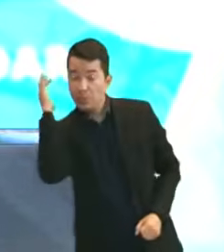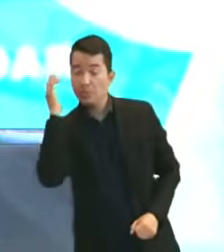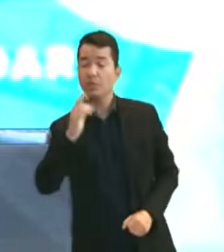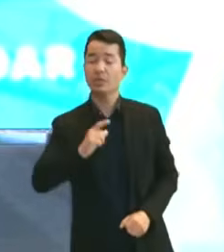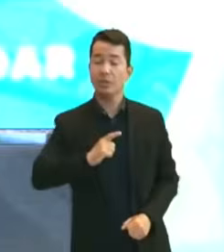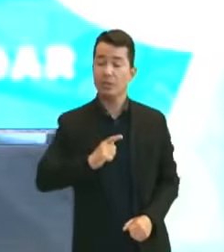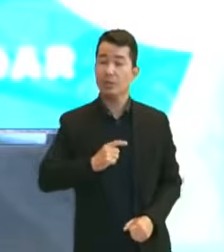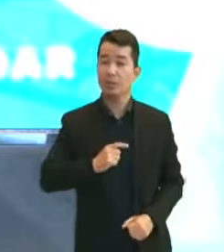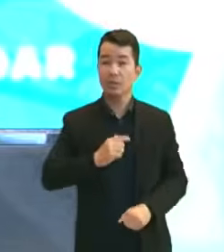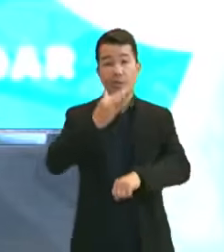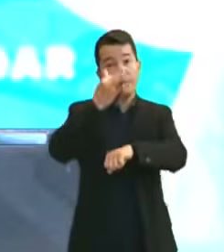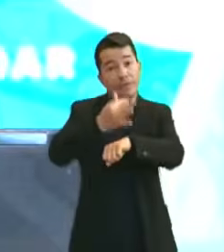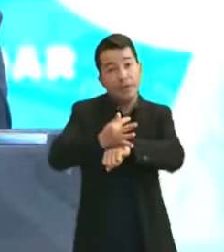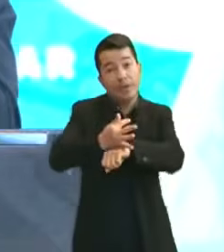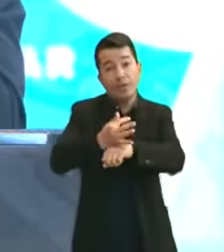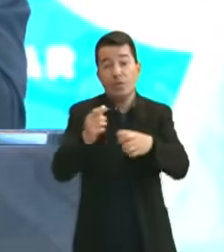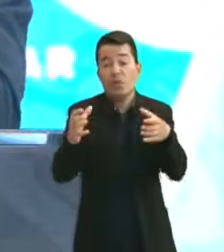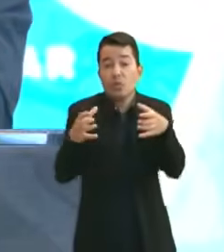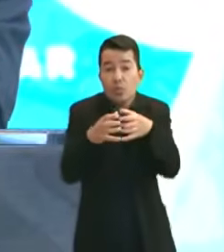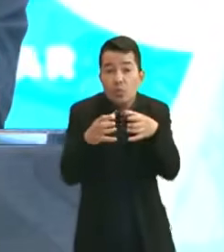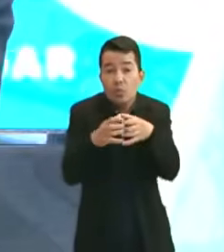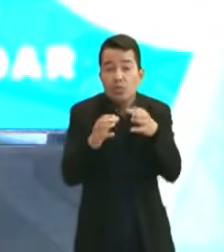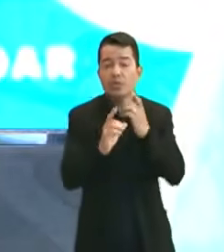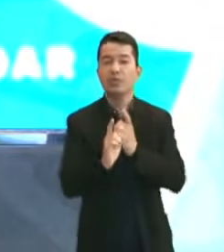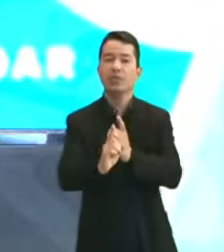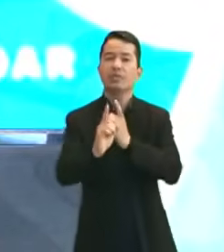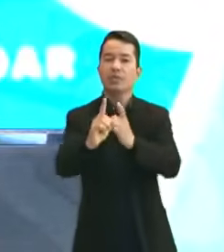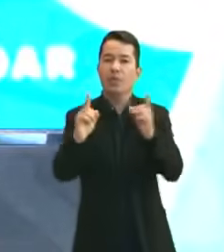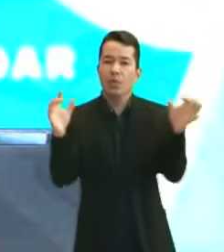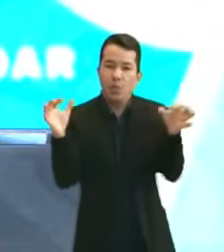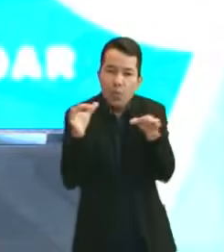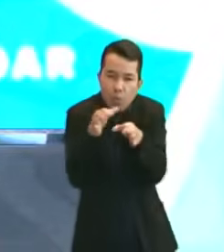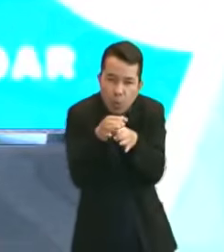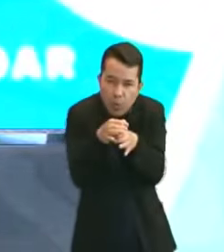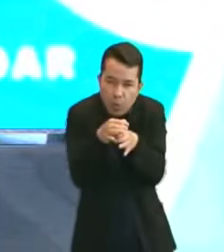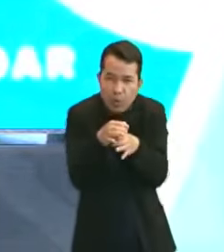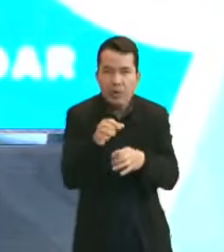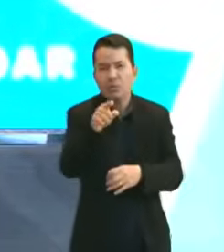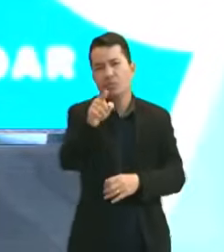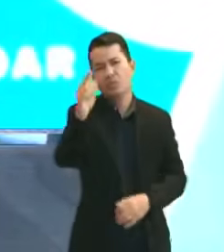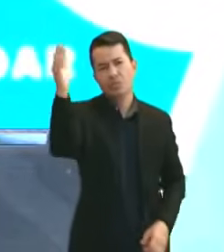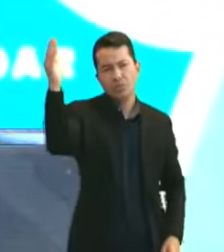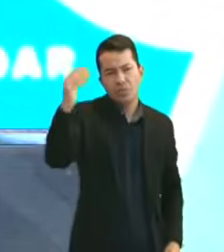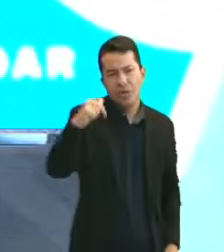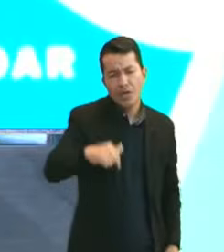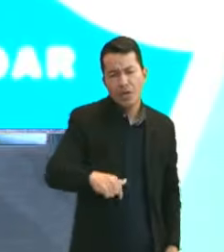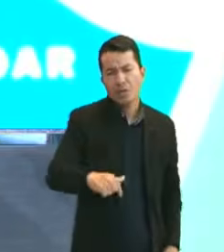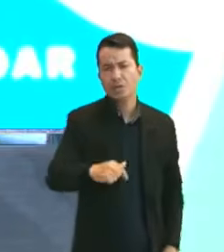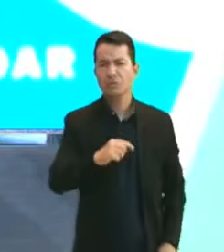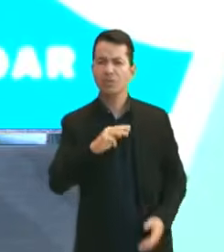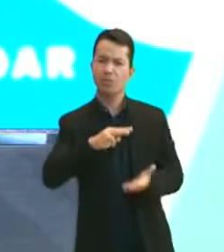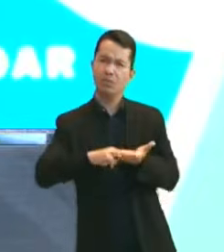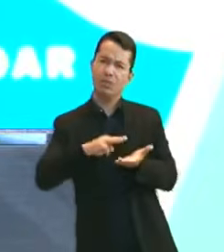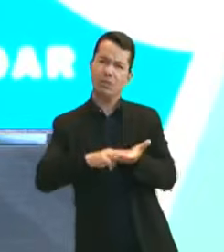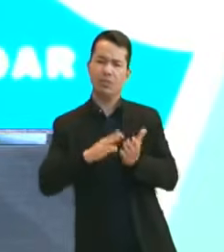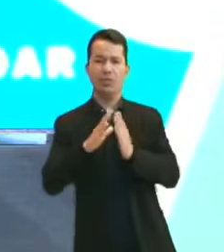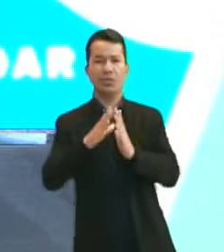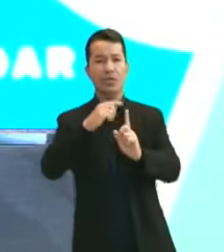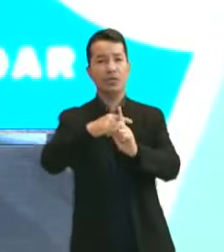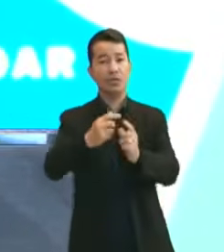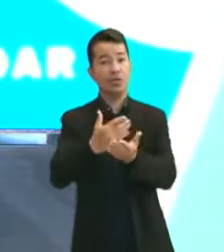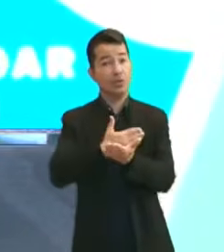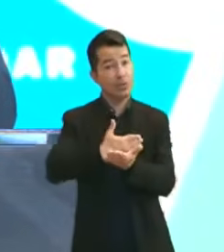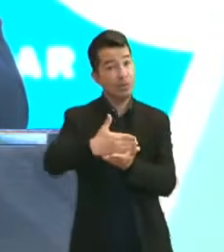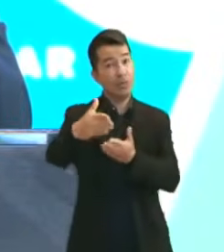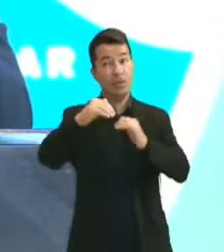de discipuladores fica reduzido. Se você está aqui, é membro da igreja e quer começar essa caminhada já no começo de 2022